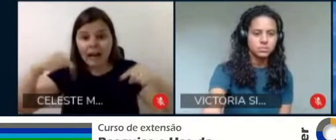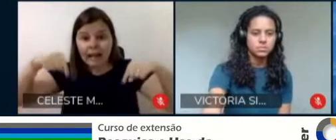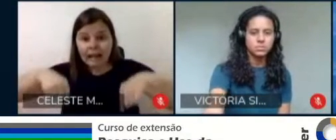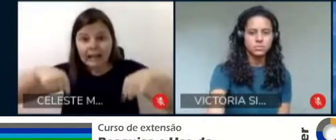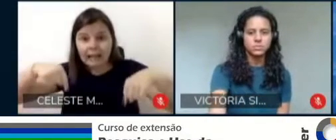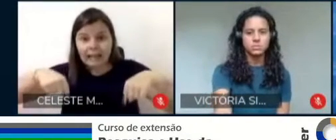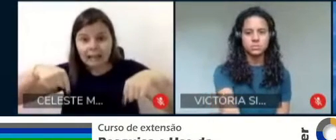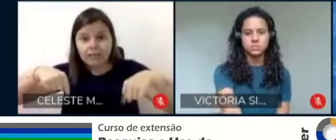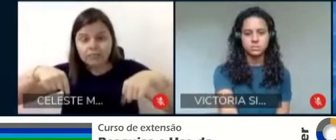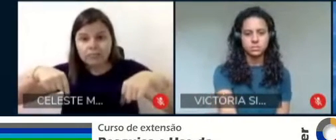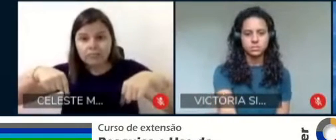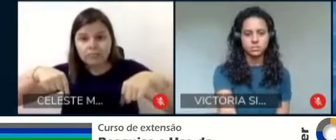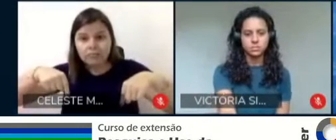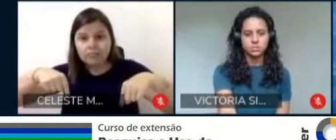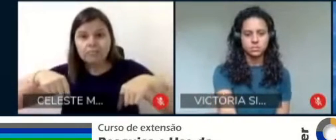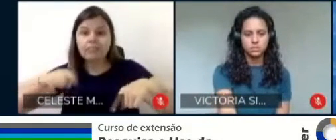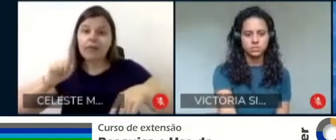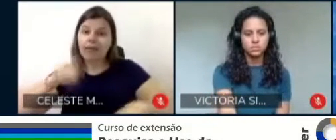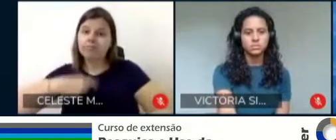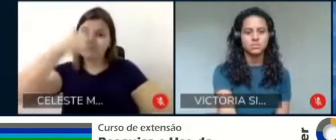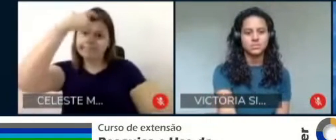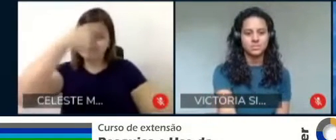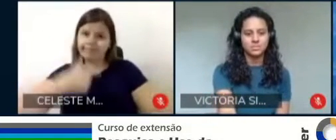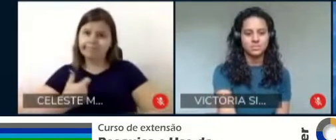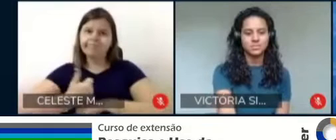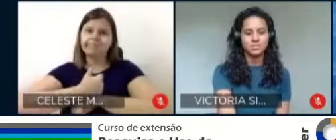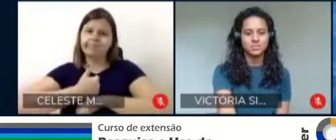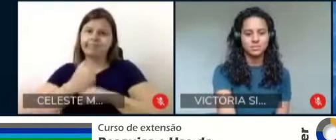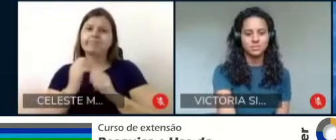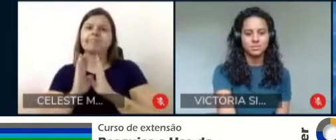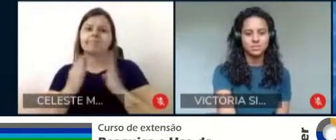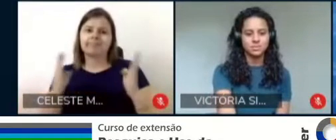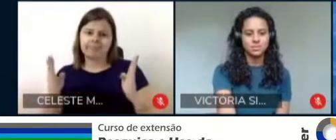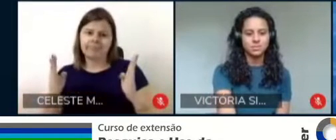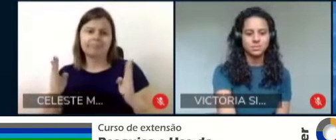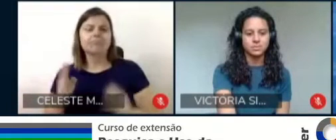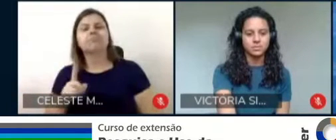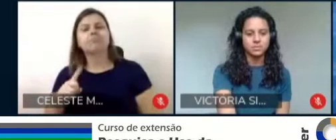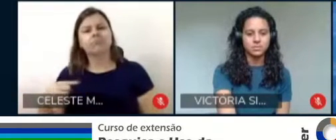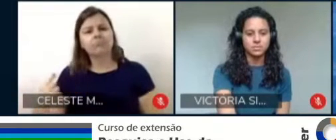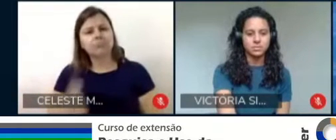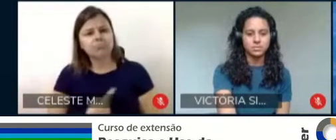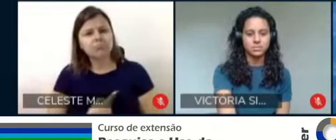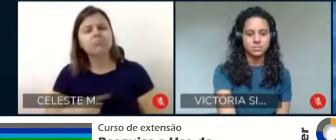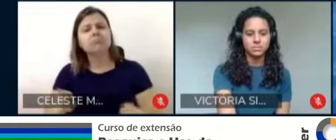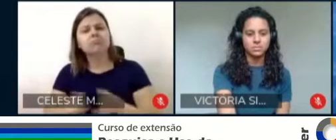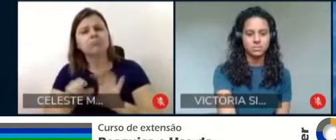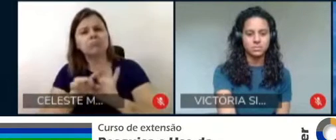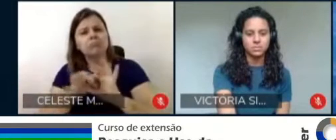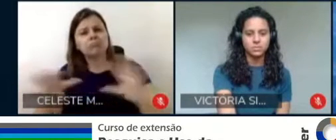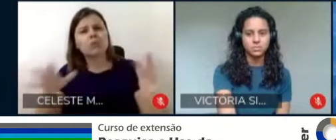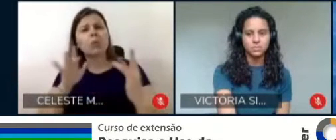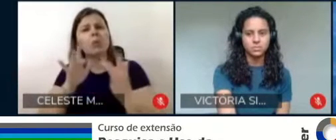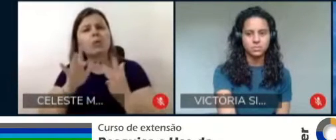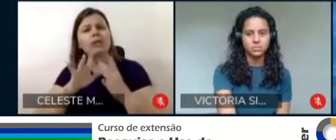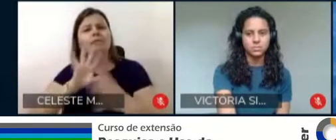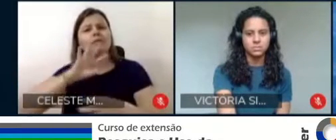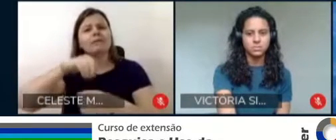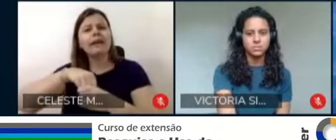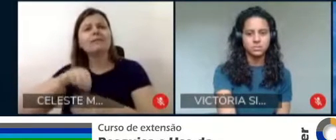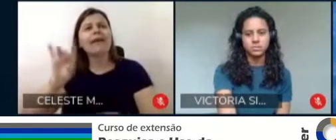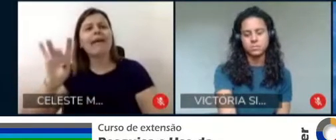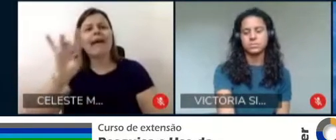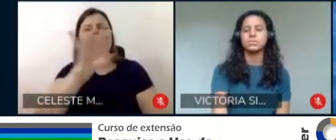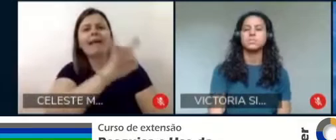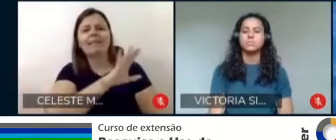é dito por bibliotecários, né? E os bibliotecários estão disponíveis nas bibliotecas setoriais à disposição de todos